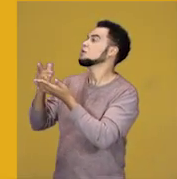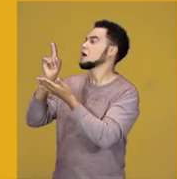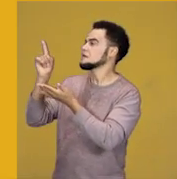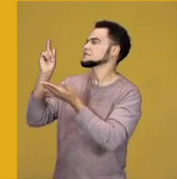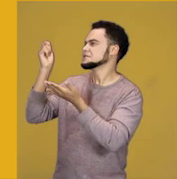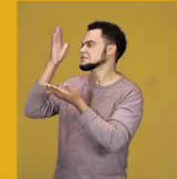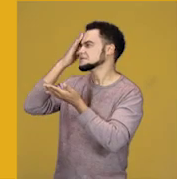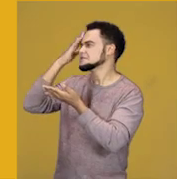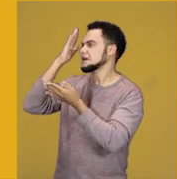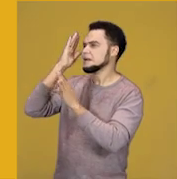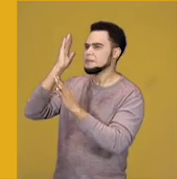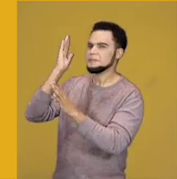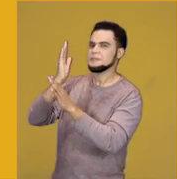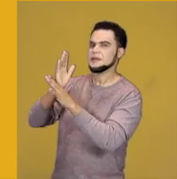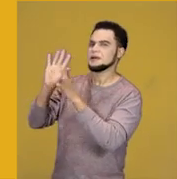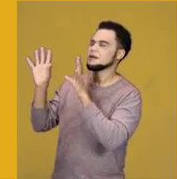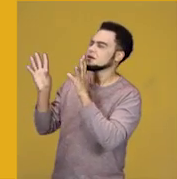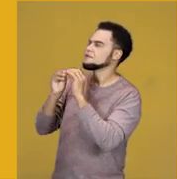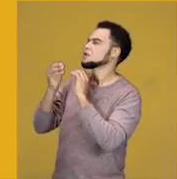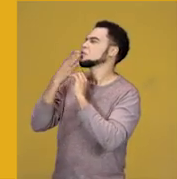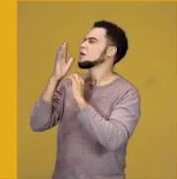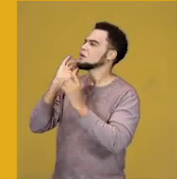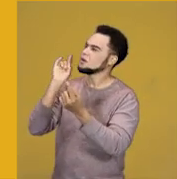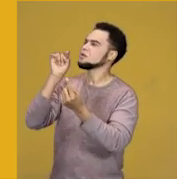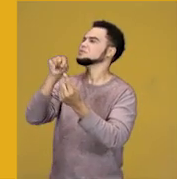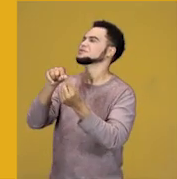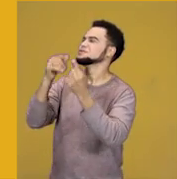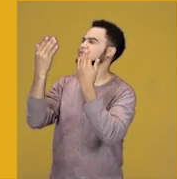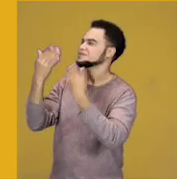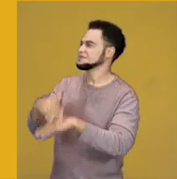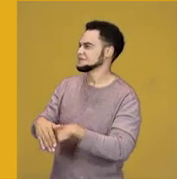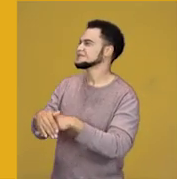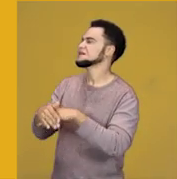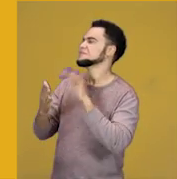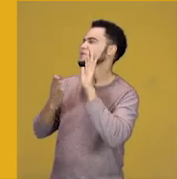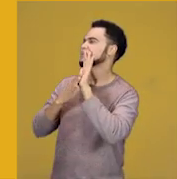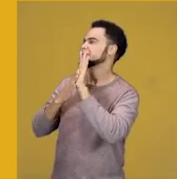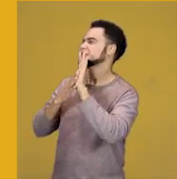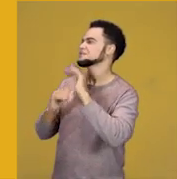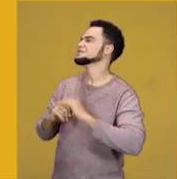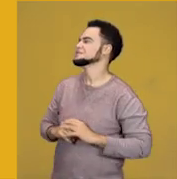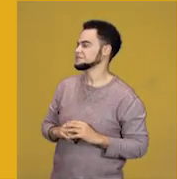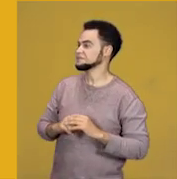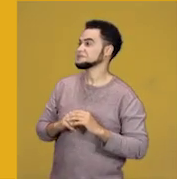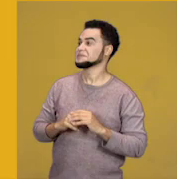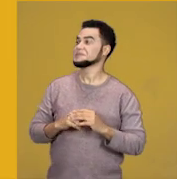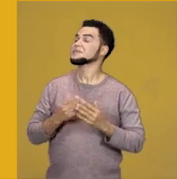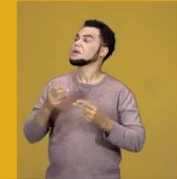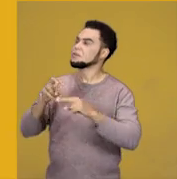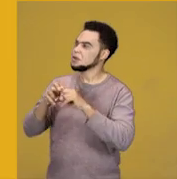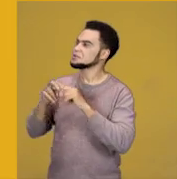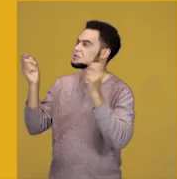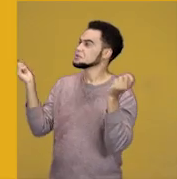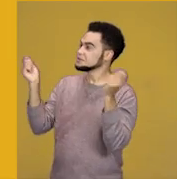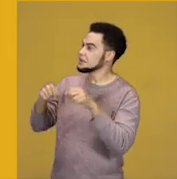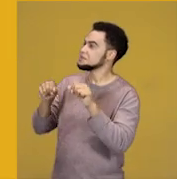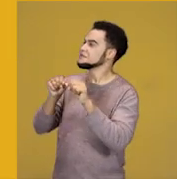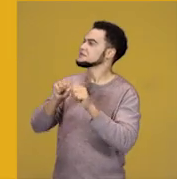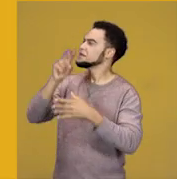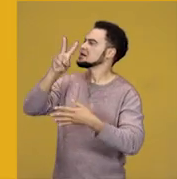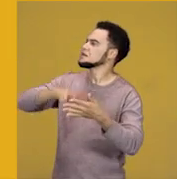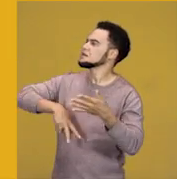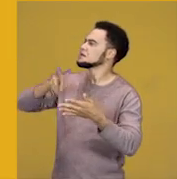saberá exatamente qual é o objetivo do exame com aquela proposta. Portanto, poderá fazer uma leitura